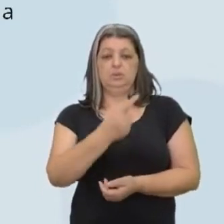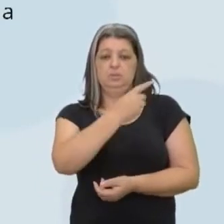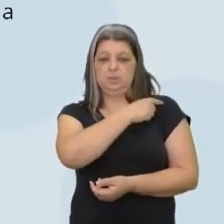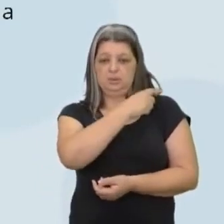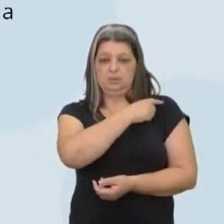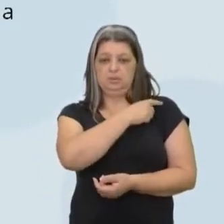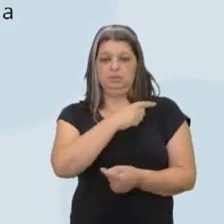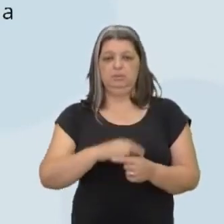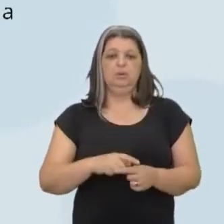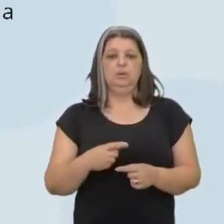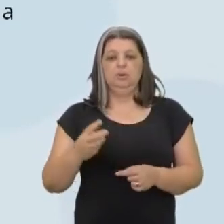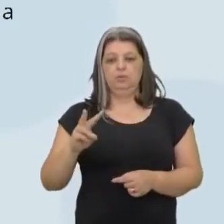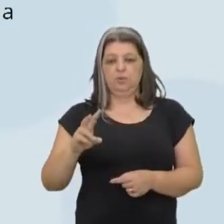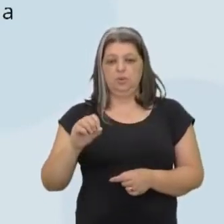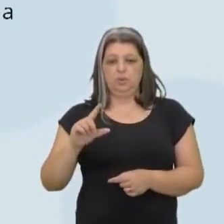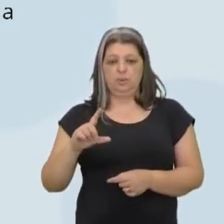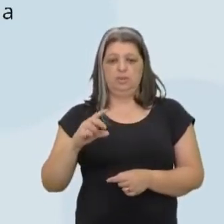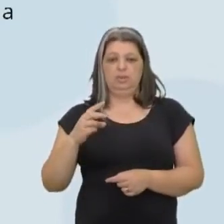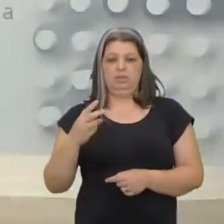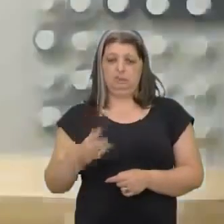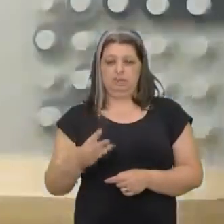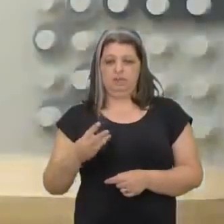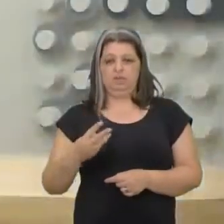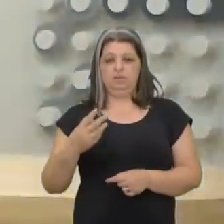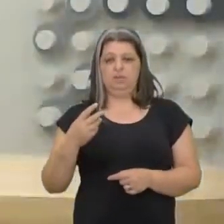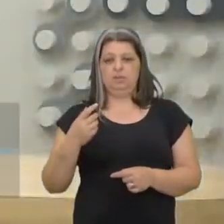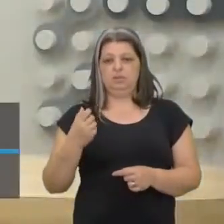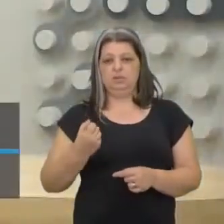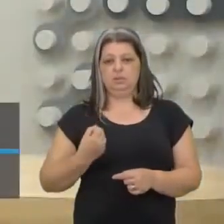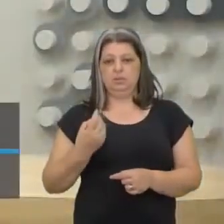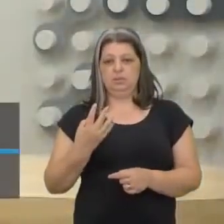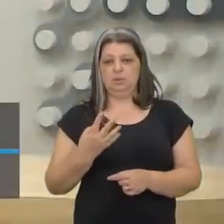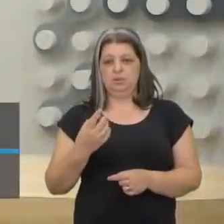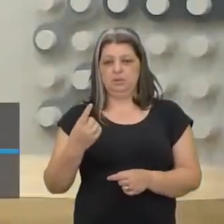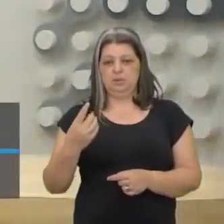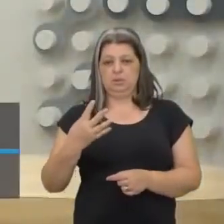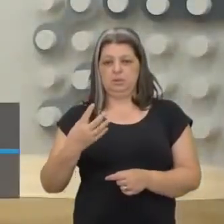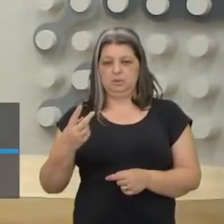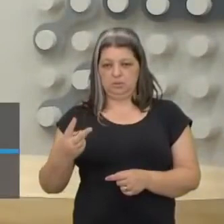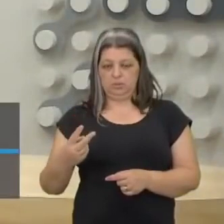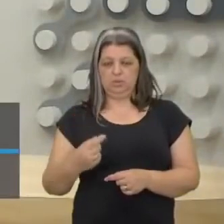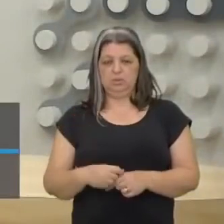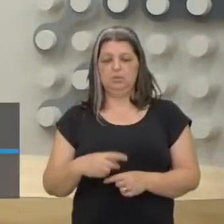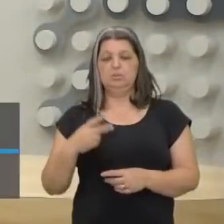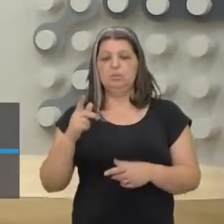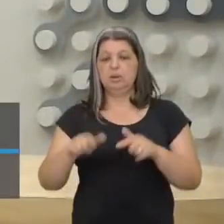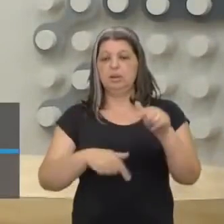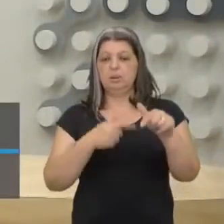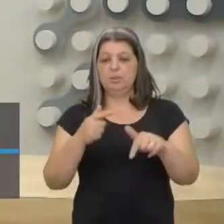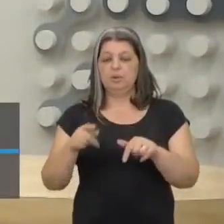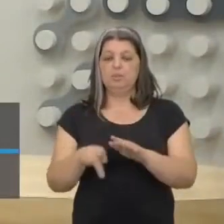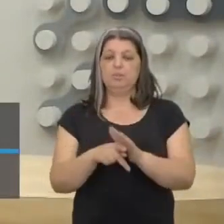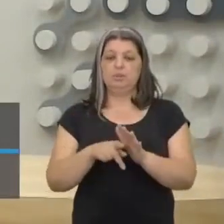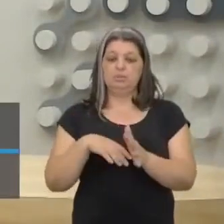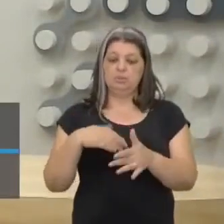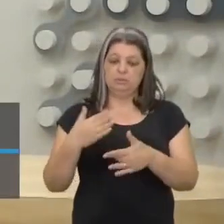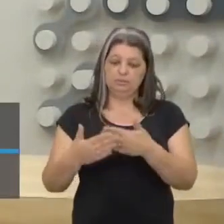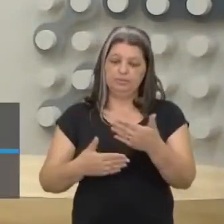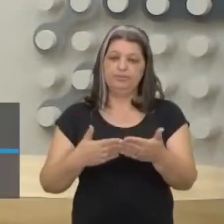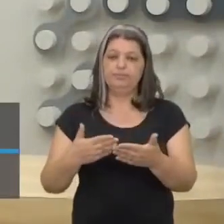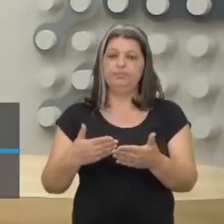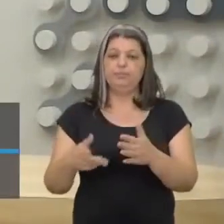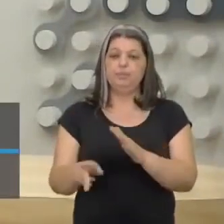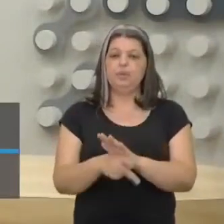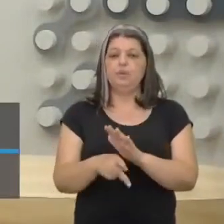páginas 41 a 42. Então, vocês vêm trabalhando a questão da construção de texto, o